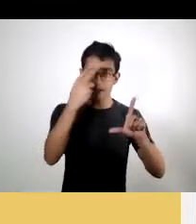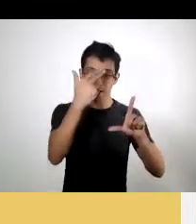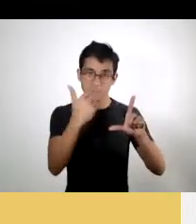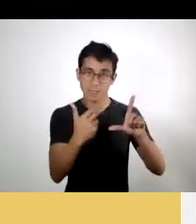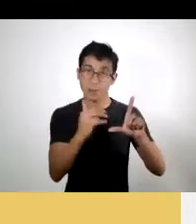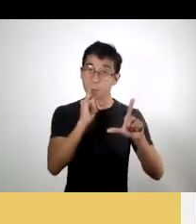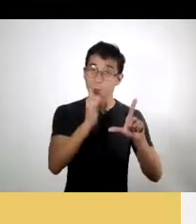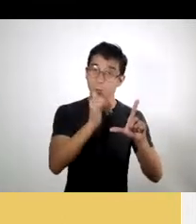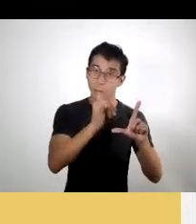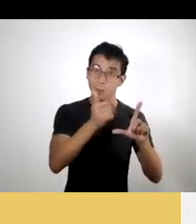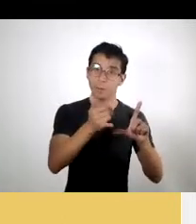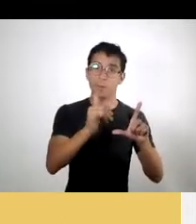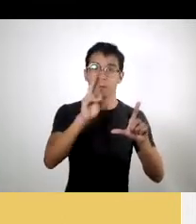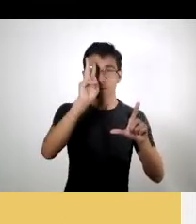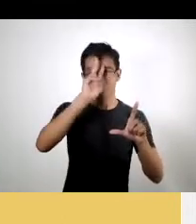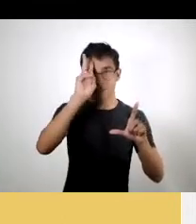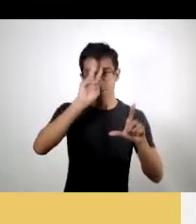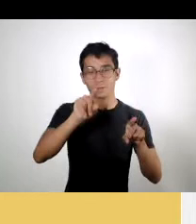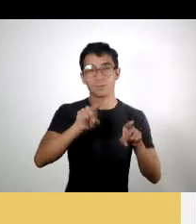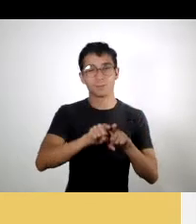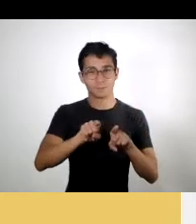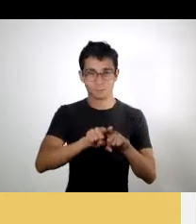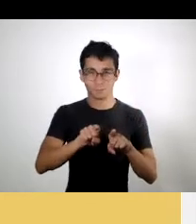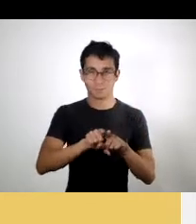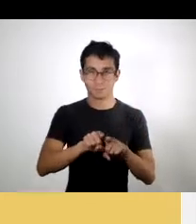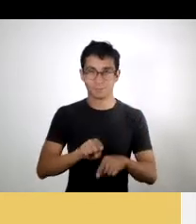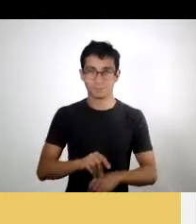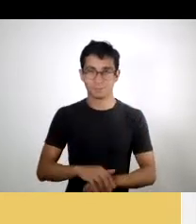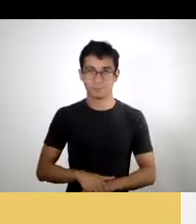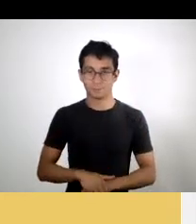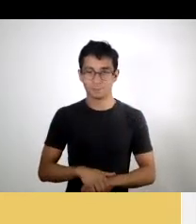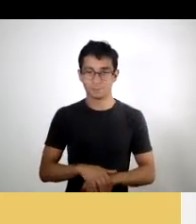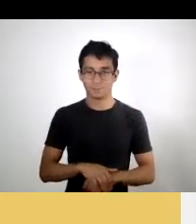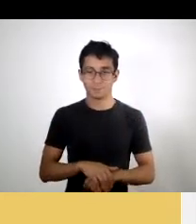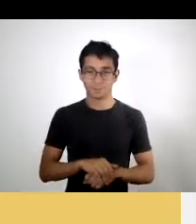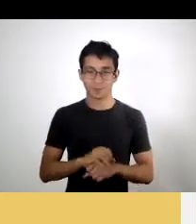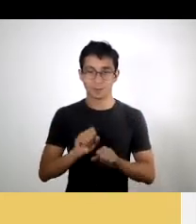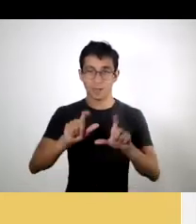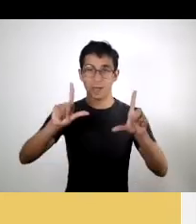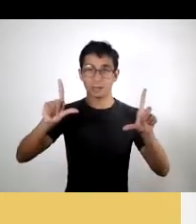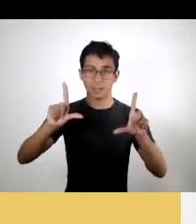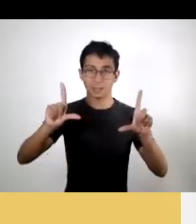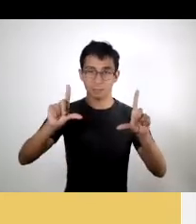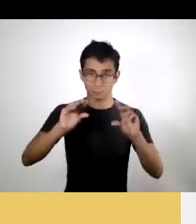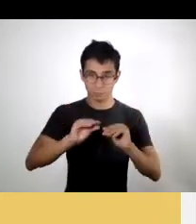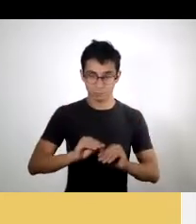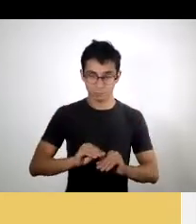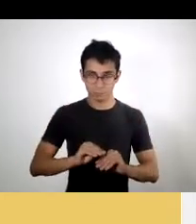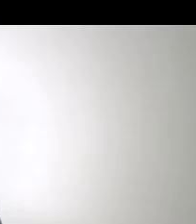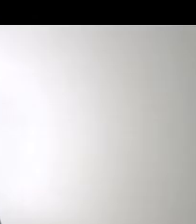imagem. Então, deixa eu parando aqui.